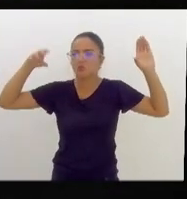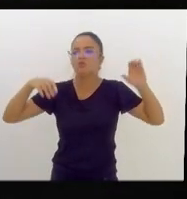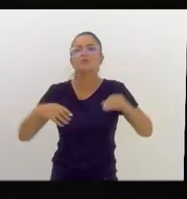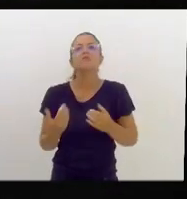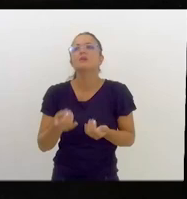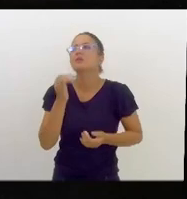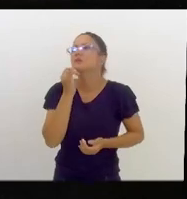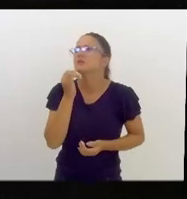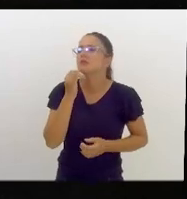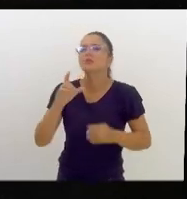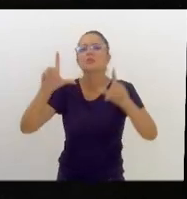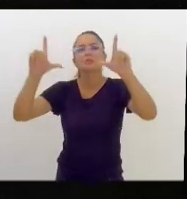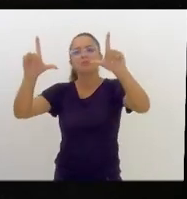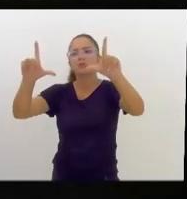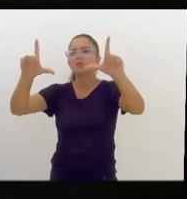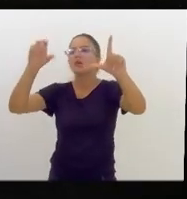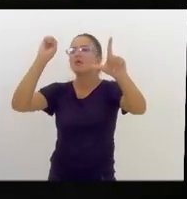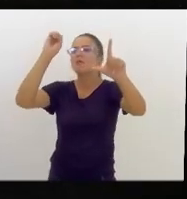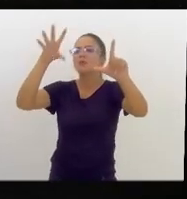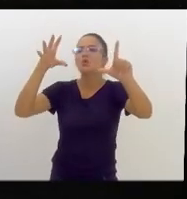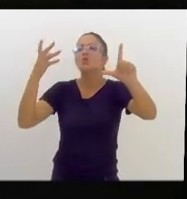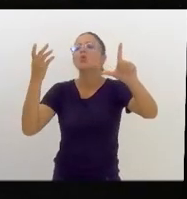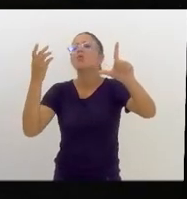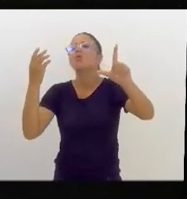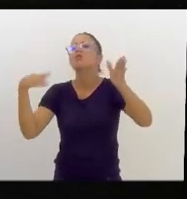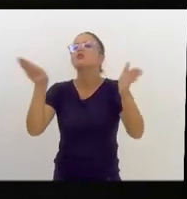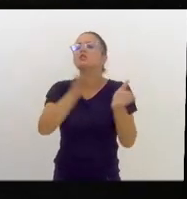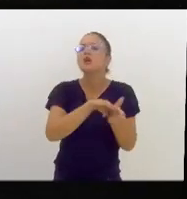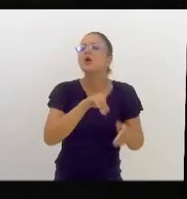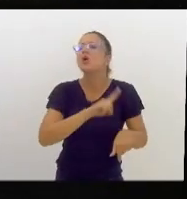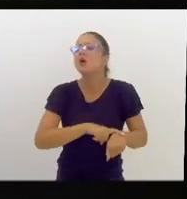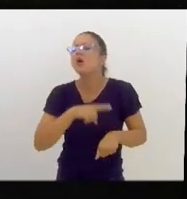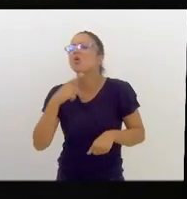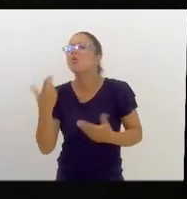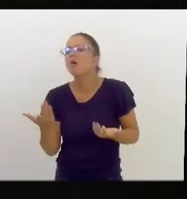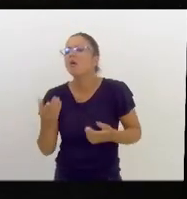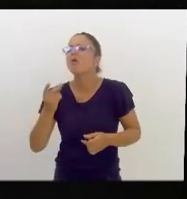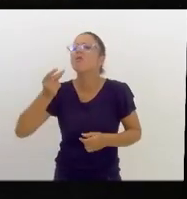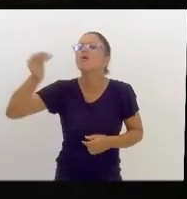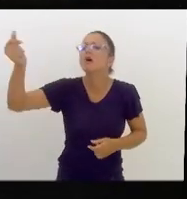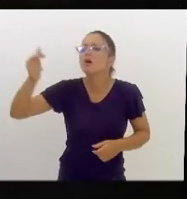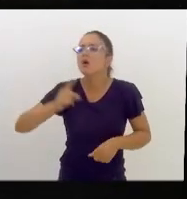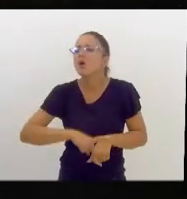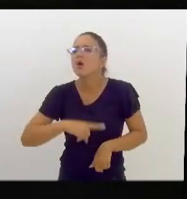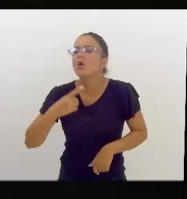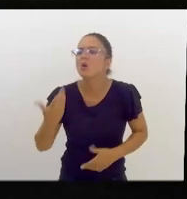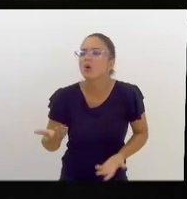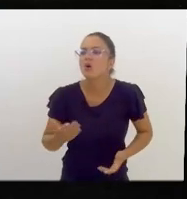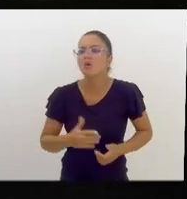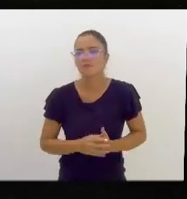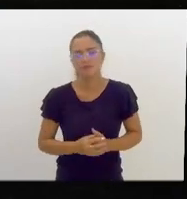horários das previstas para partidas e chegadas, entre outras coisas. E, para encerrar, né,